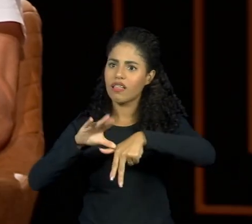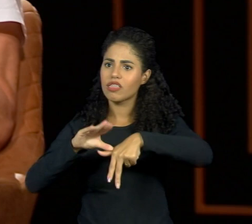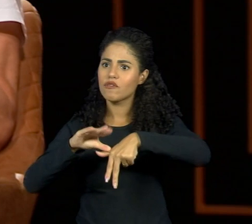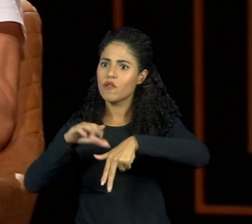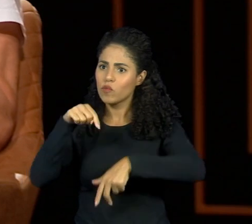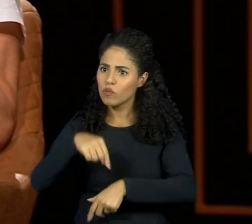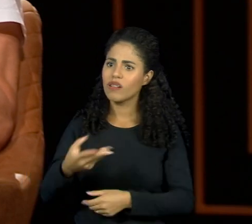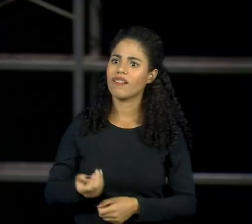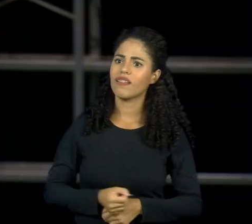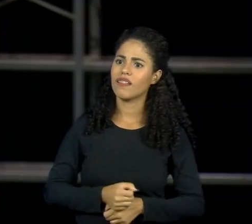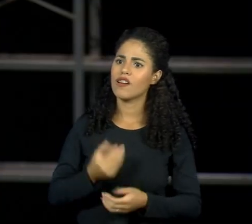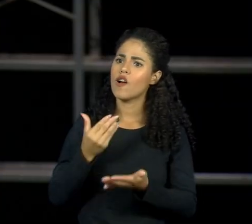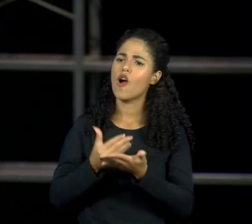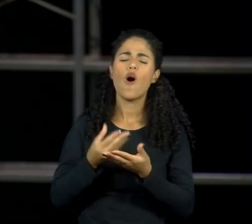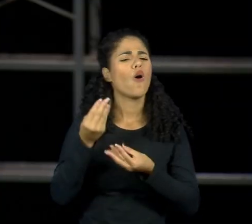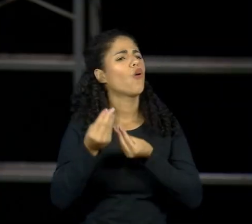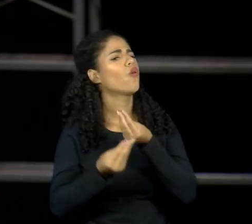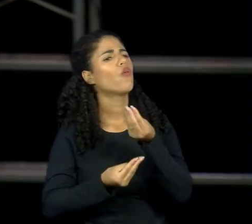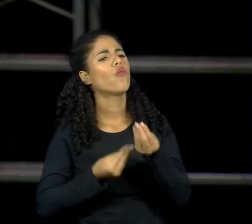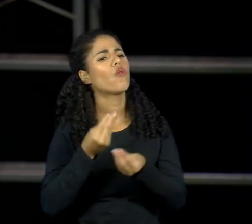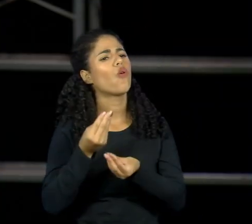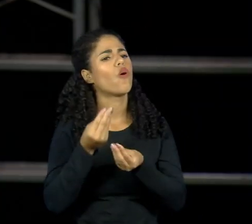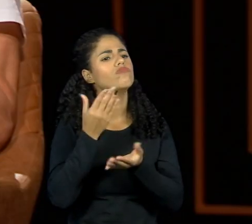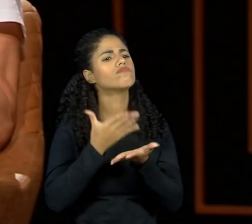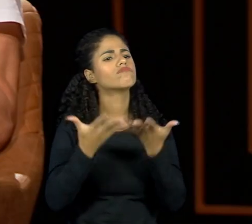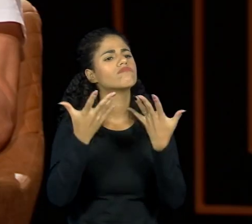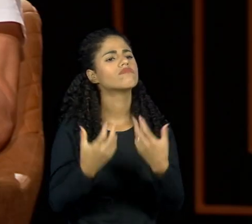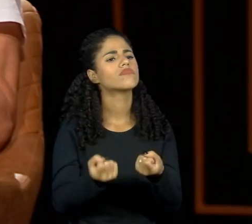teatro dança. Como que isso foi recebido aqui?